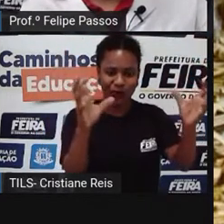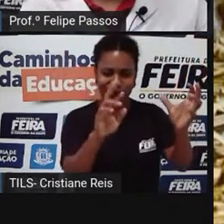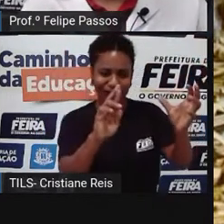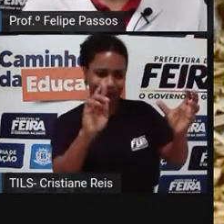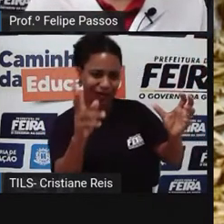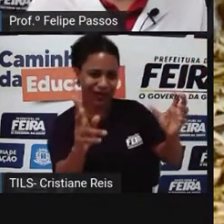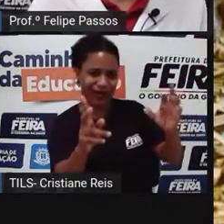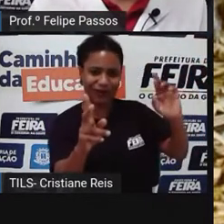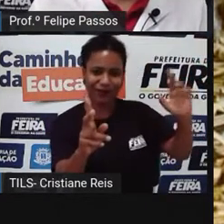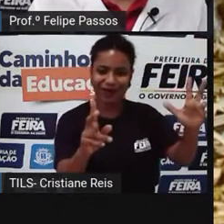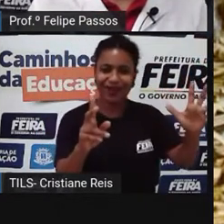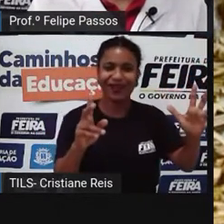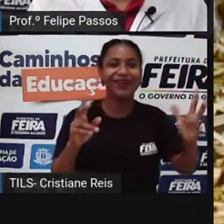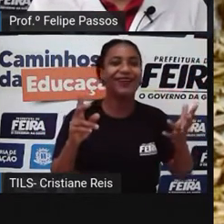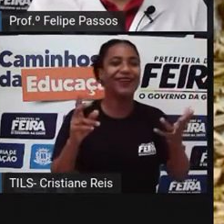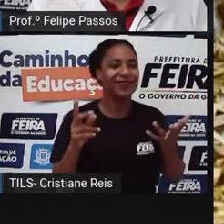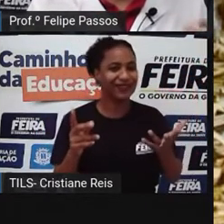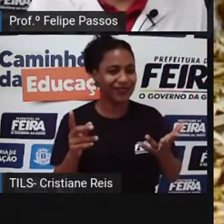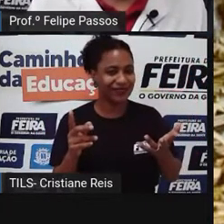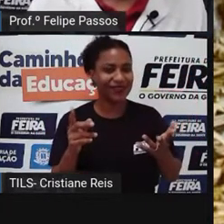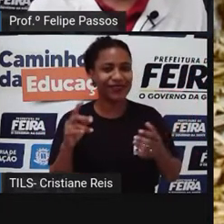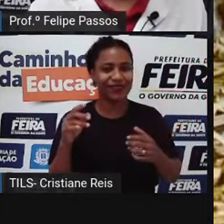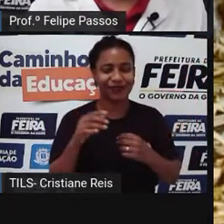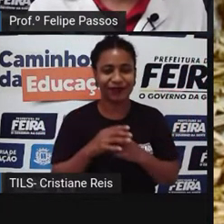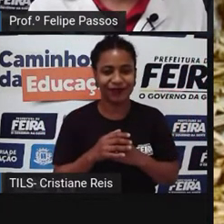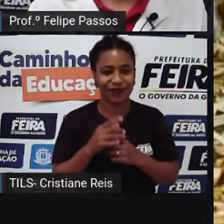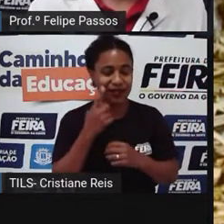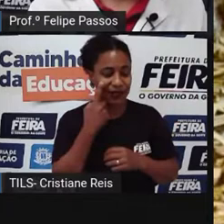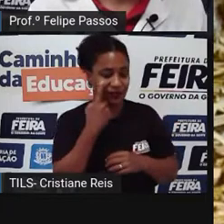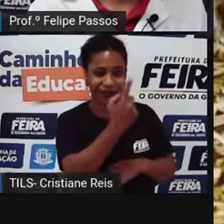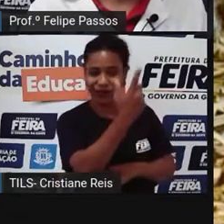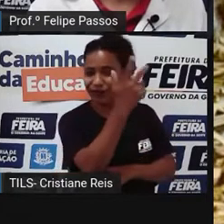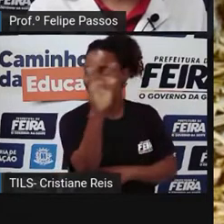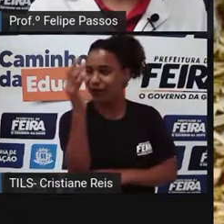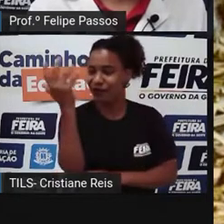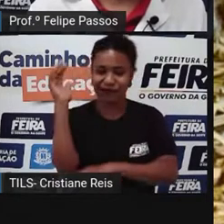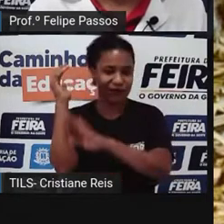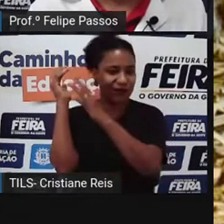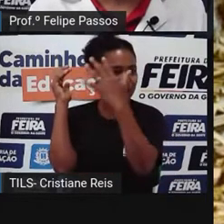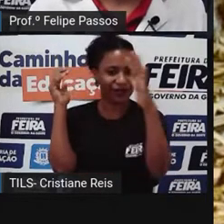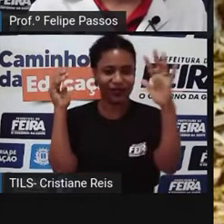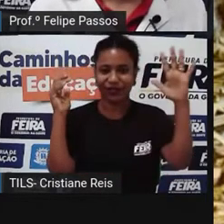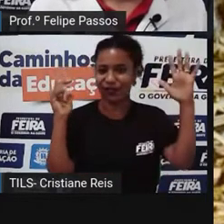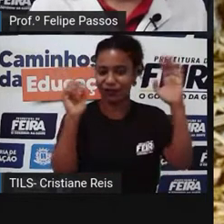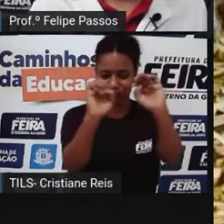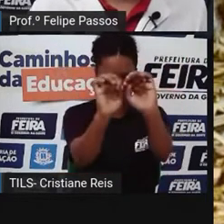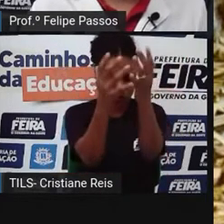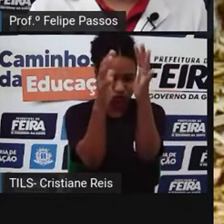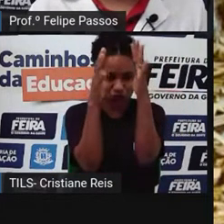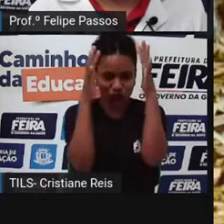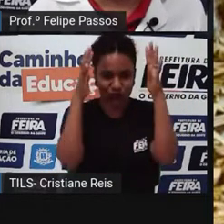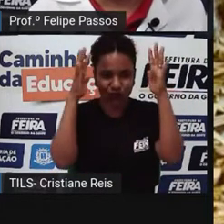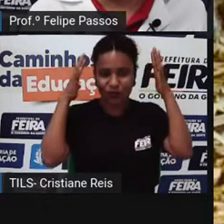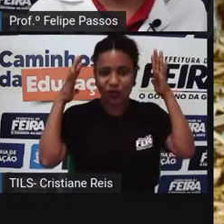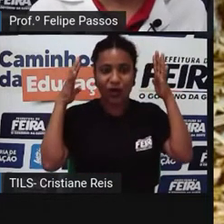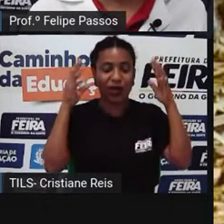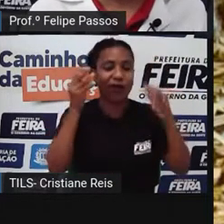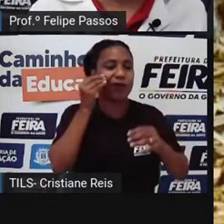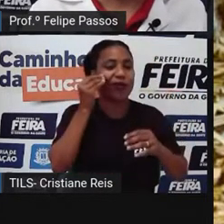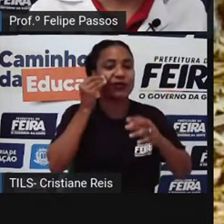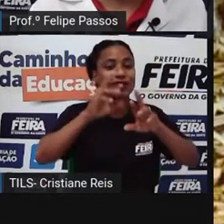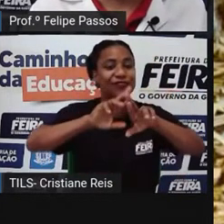daquela primeira. Então, quando você olha para uma floresta tropical, como a Mata Atlântica, a diversidade